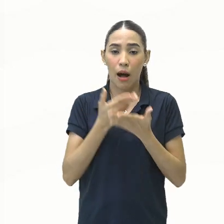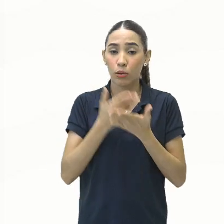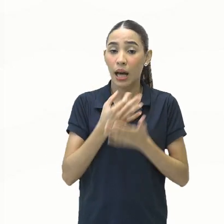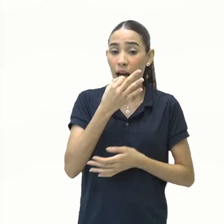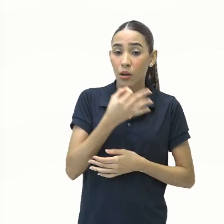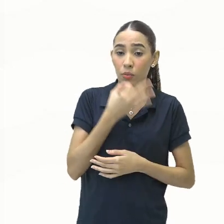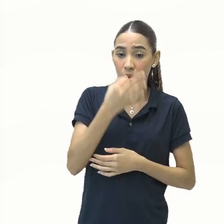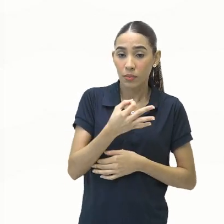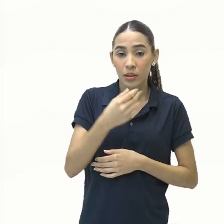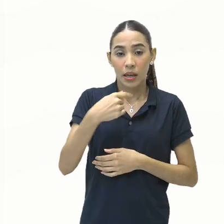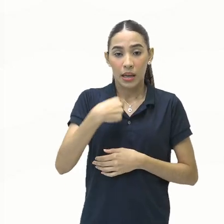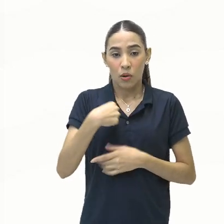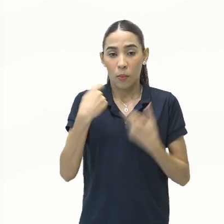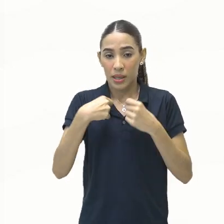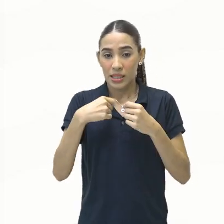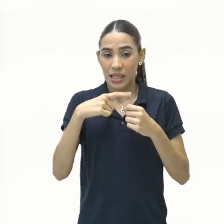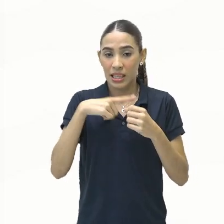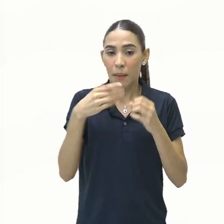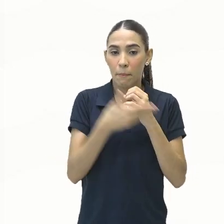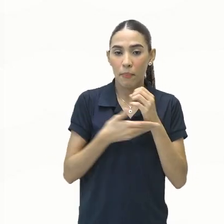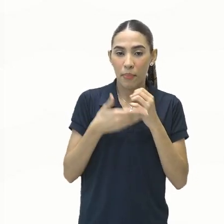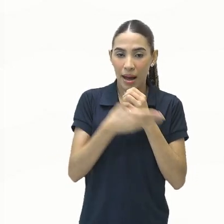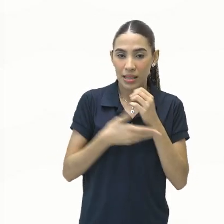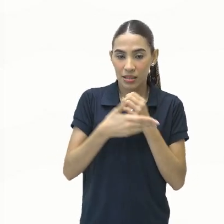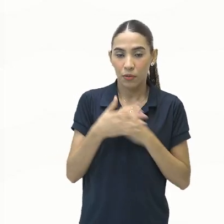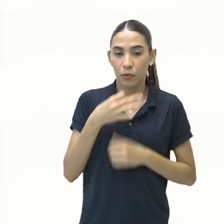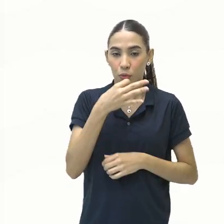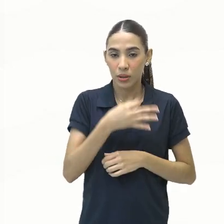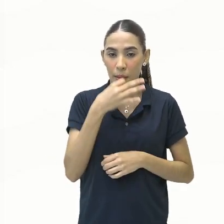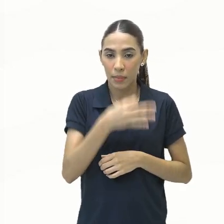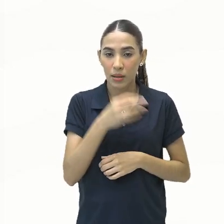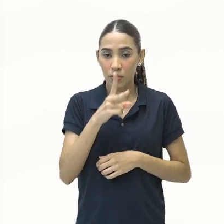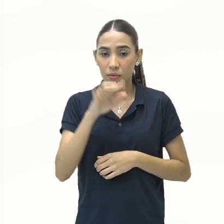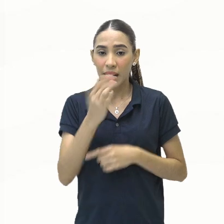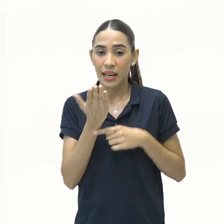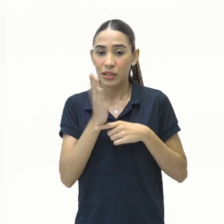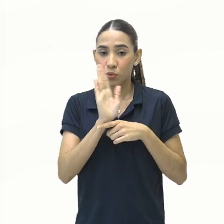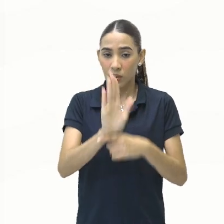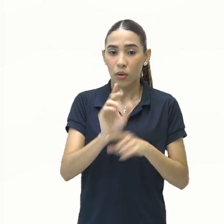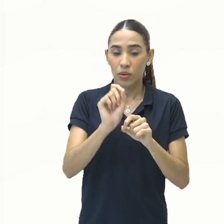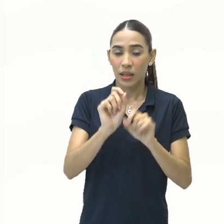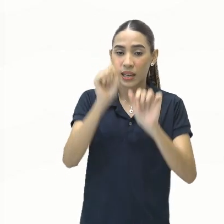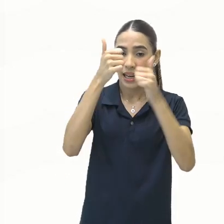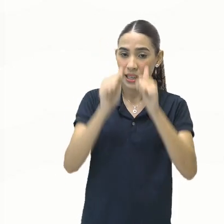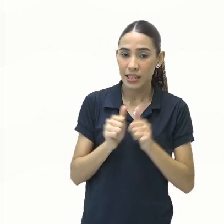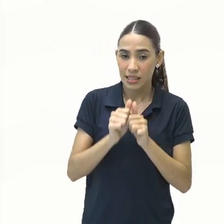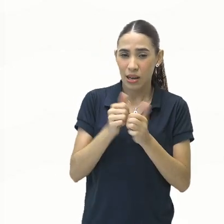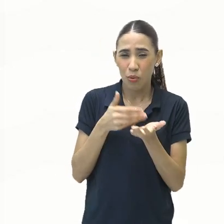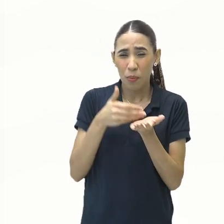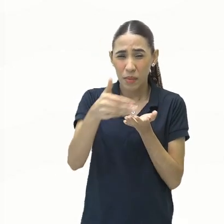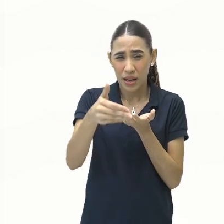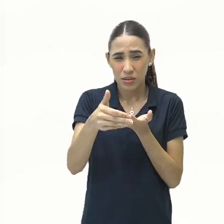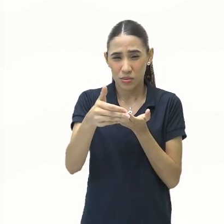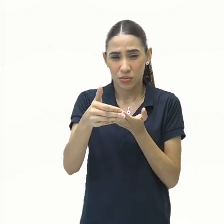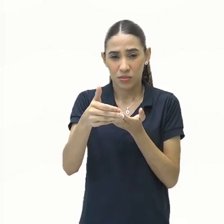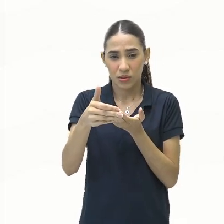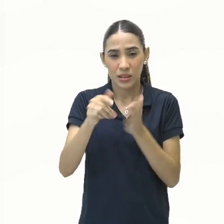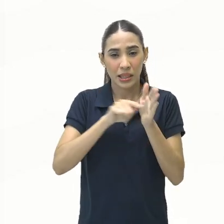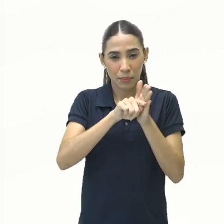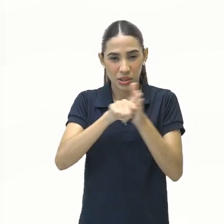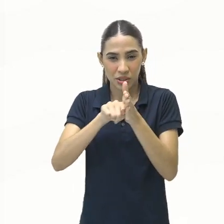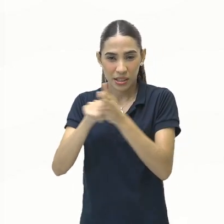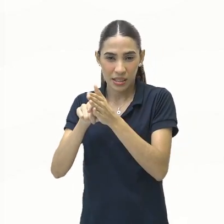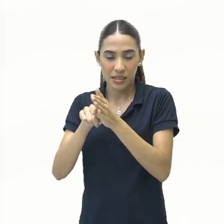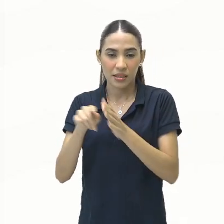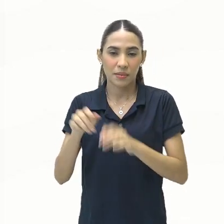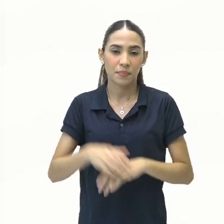Eu vou trazer uma fundamentação, algo que vai me ajudar o quê? A analisar essa fundamentação, né? Eu